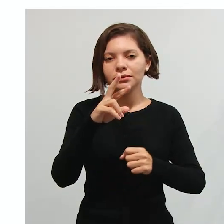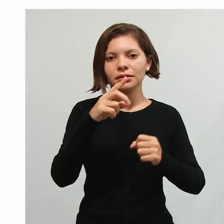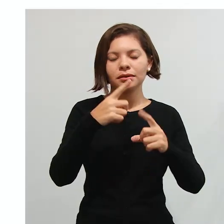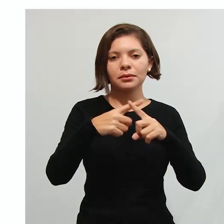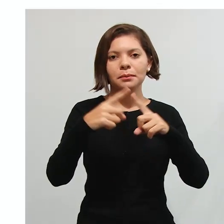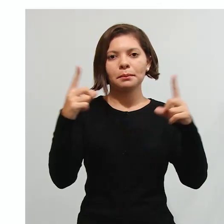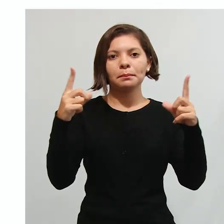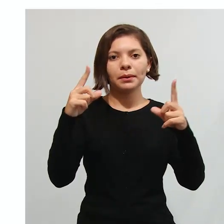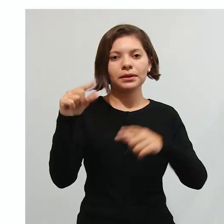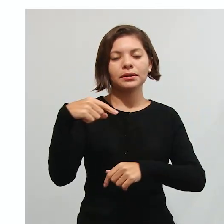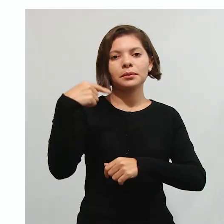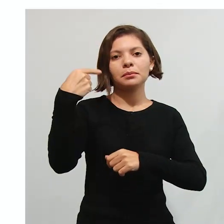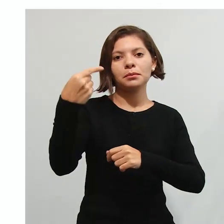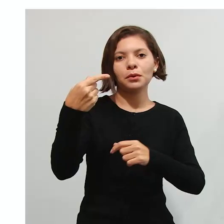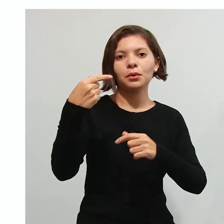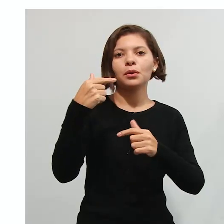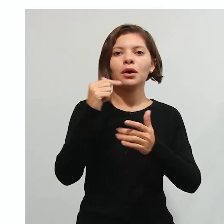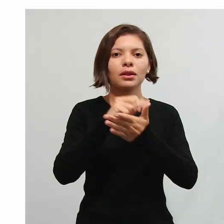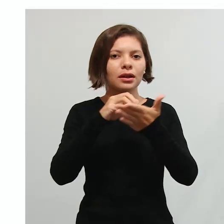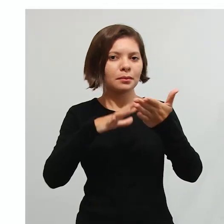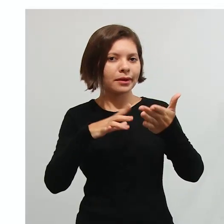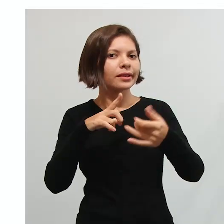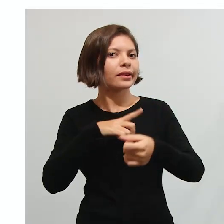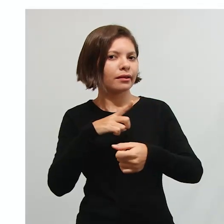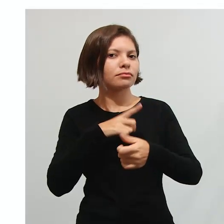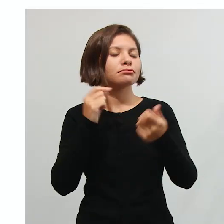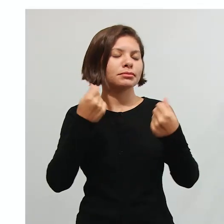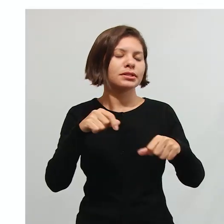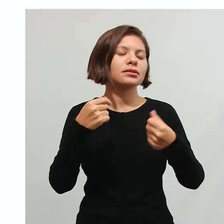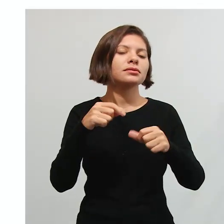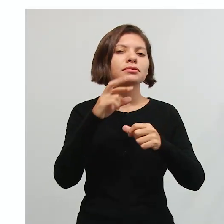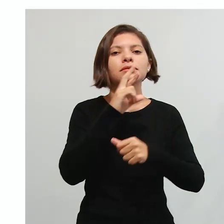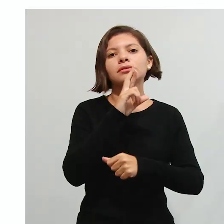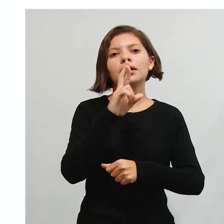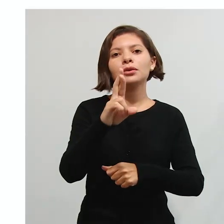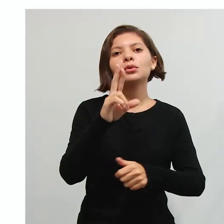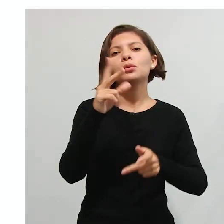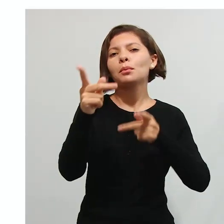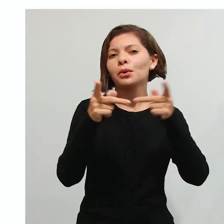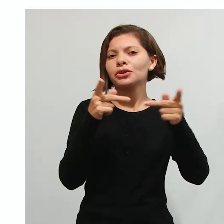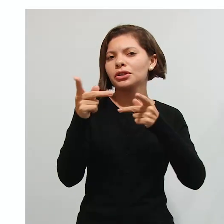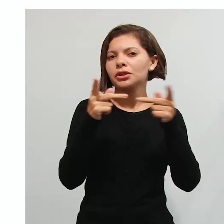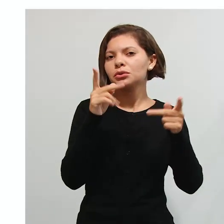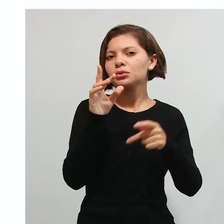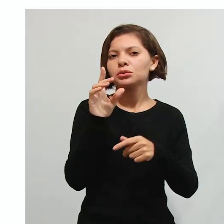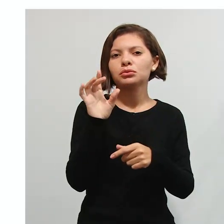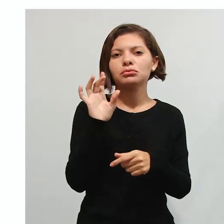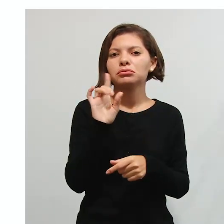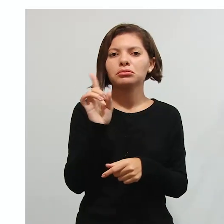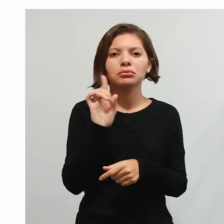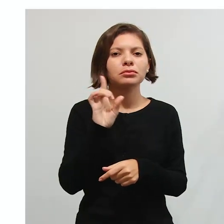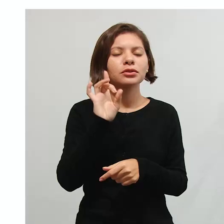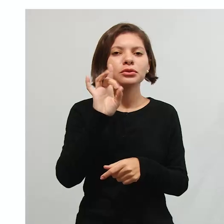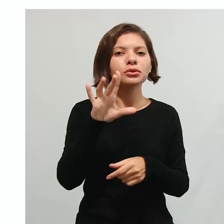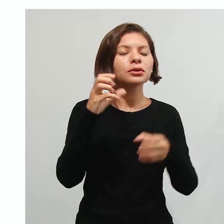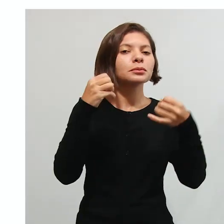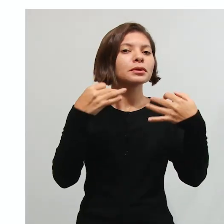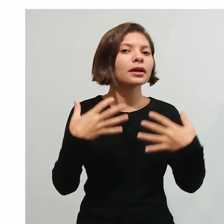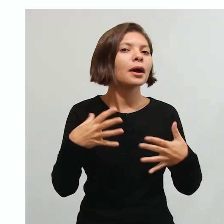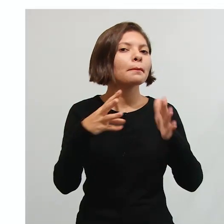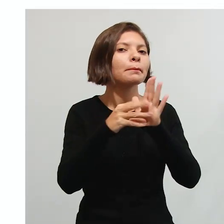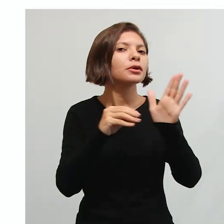Mas a mas depois no trabalho final você tem que ter os resultados no projeto não você só vai dizer quais são os